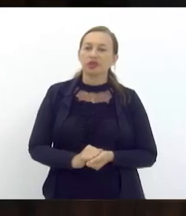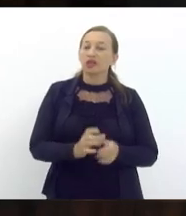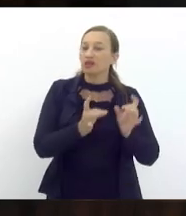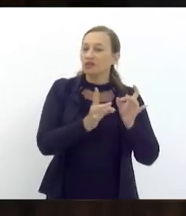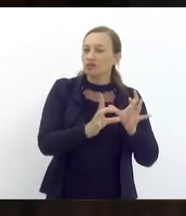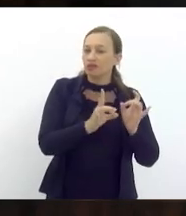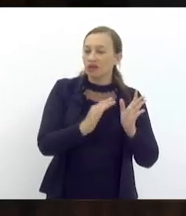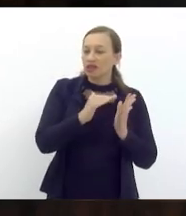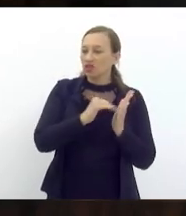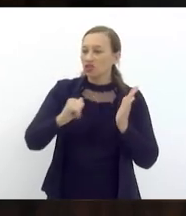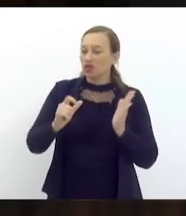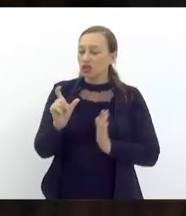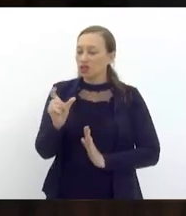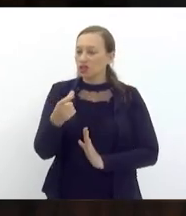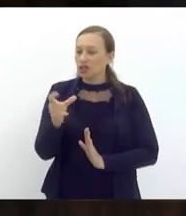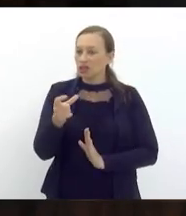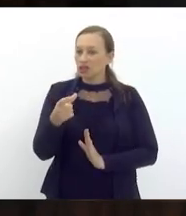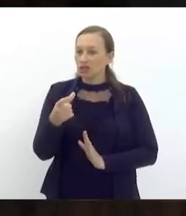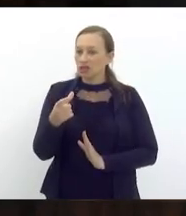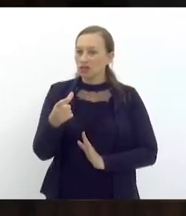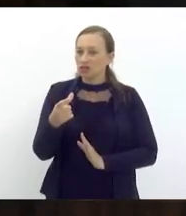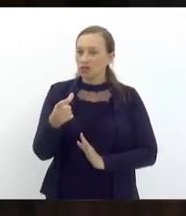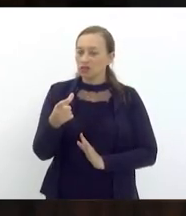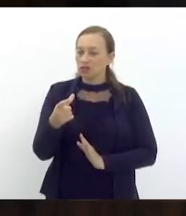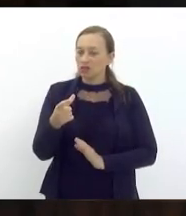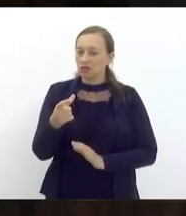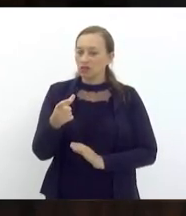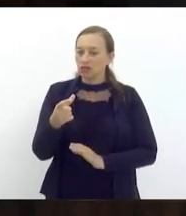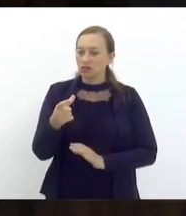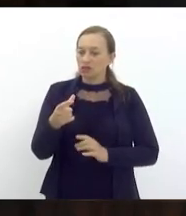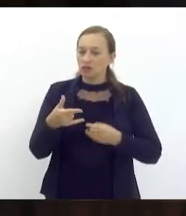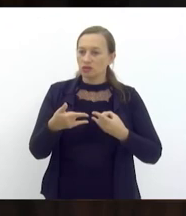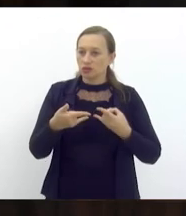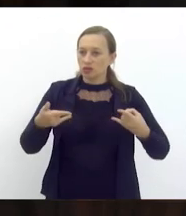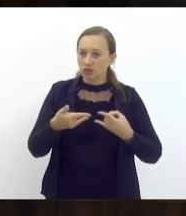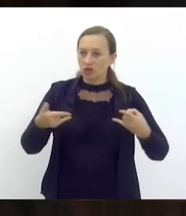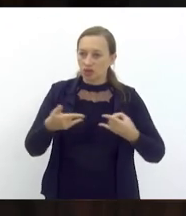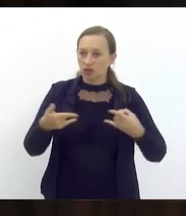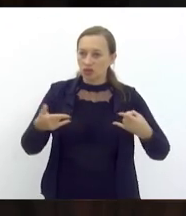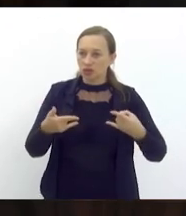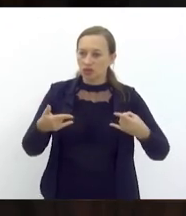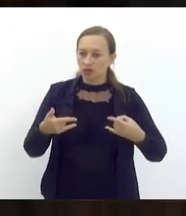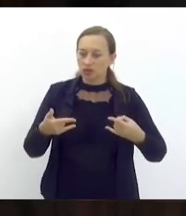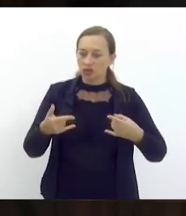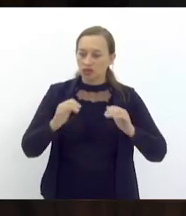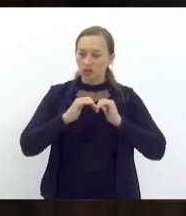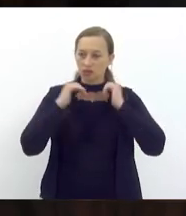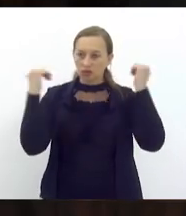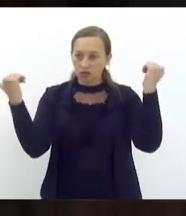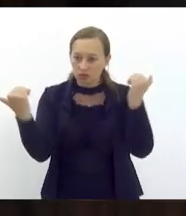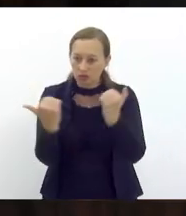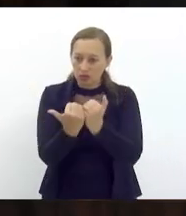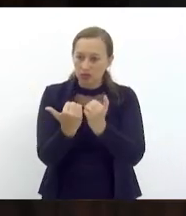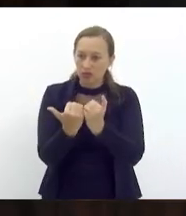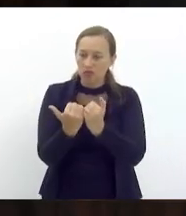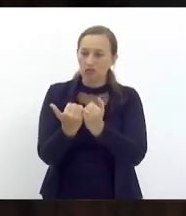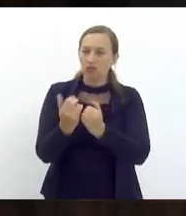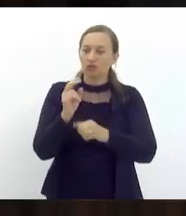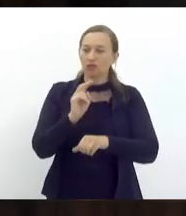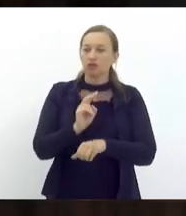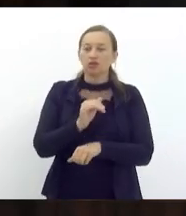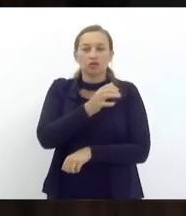retirada de ingressos nos estados do Estado do Rio de Janeiro pareceres a comissão de construção Justiça pela